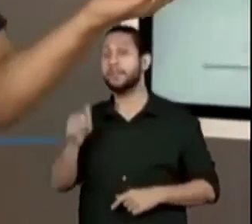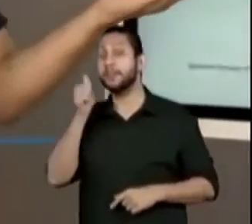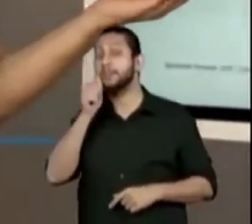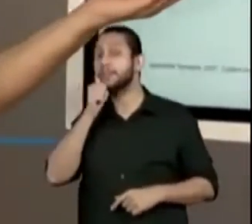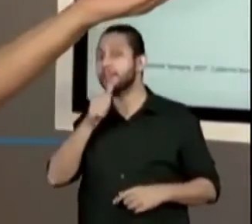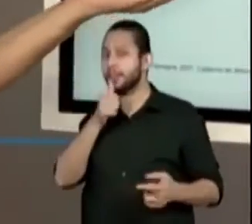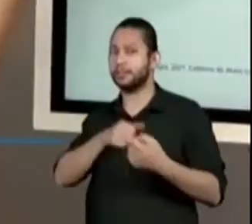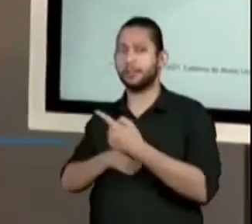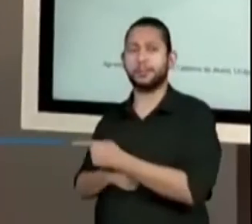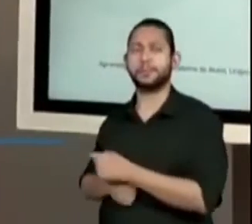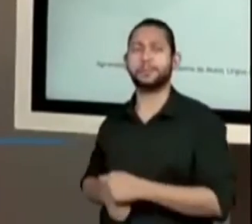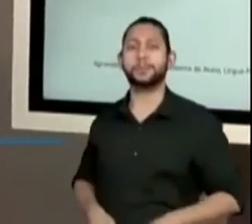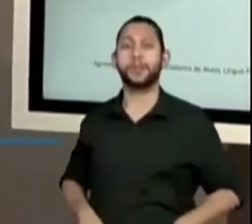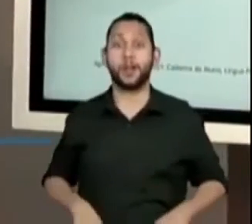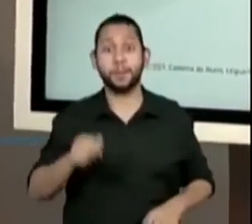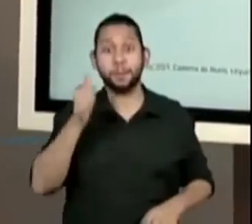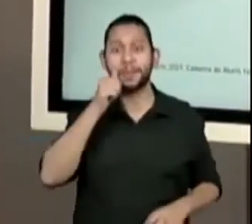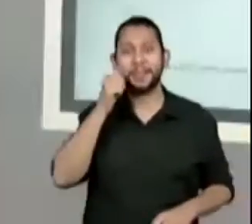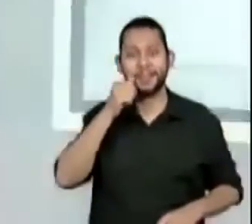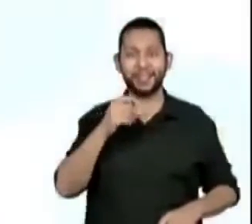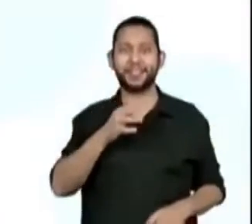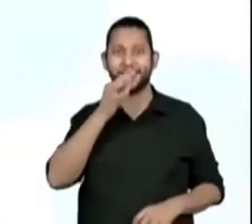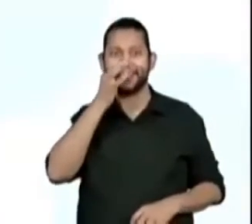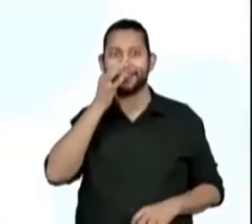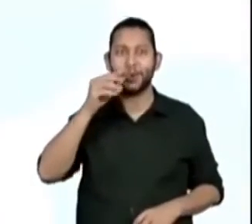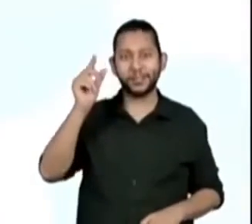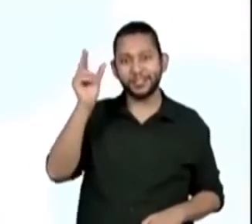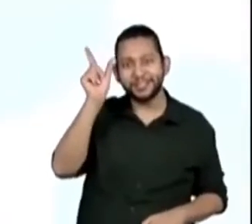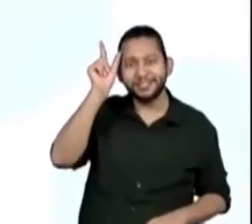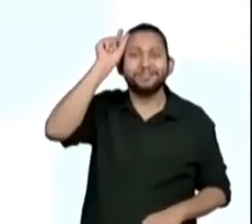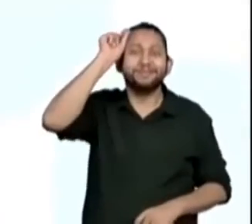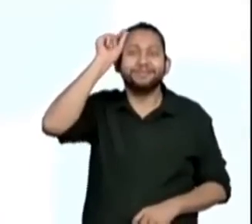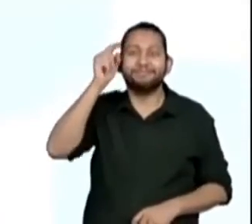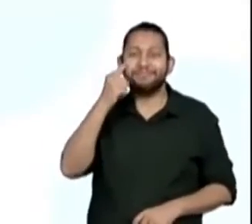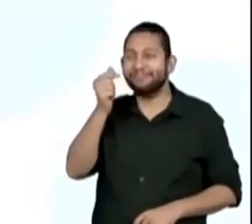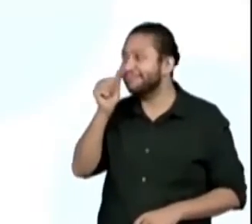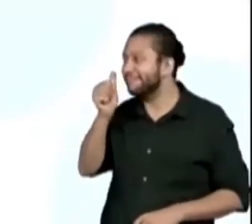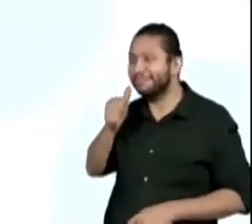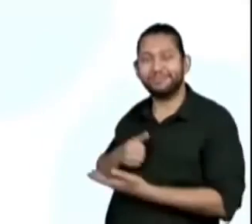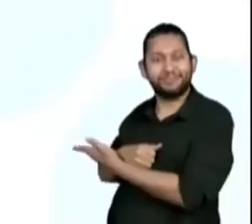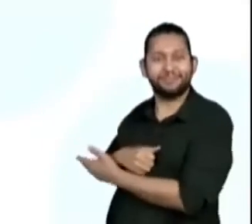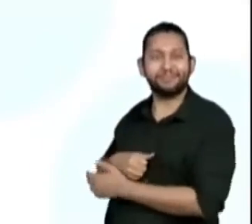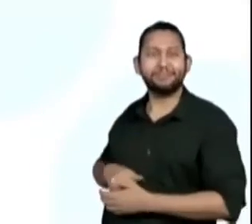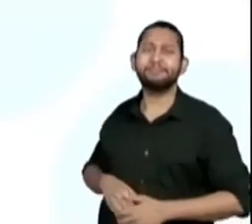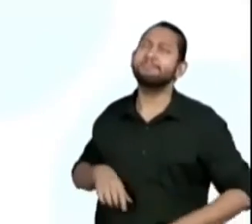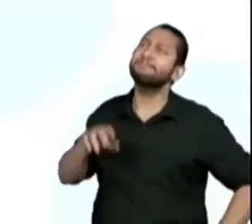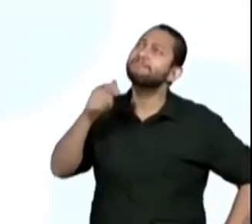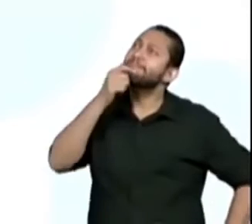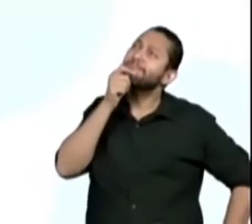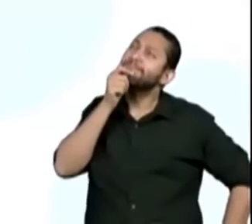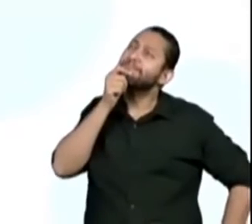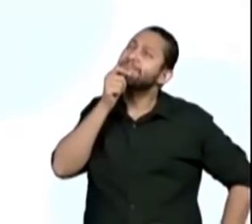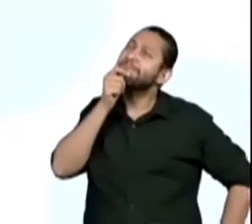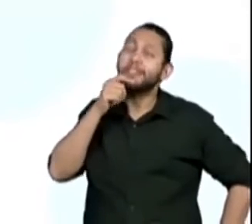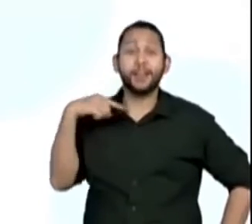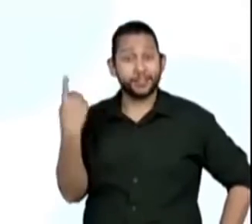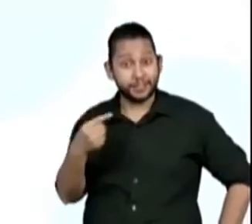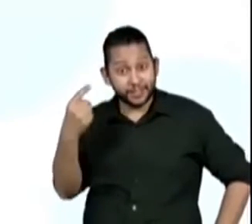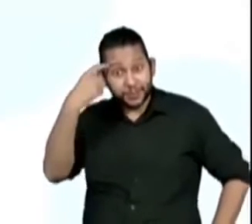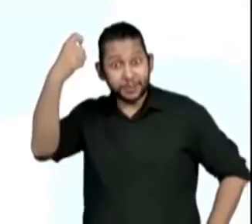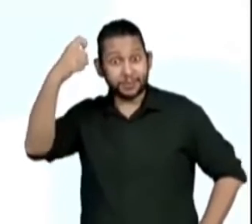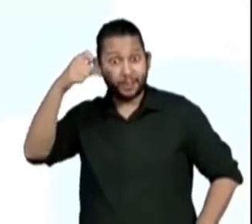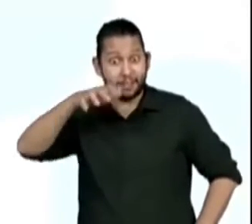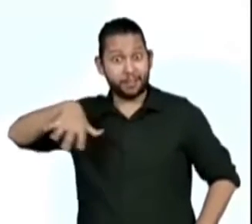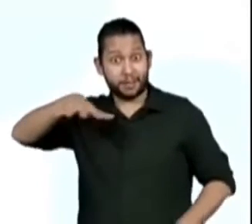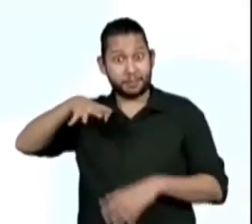vamos refletir? Porque a gente vai pensar o que a gente precisa fazer para criar um problema. Legal.